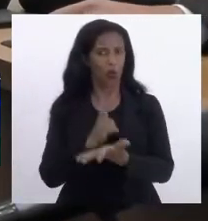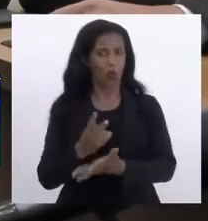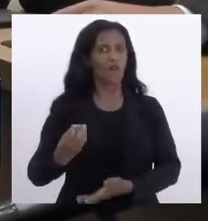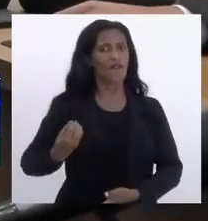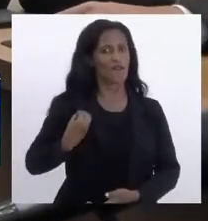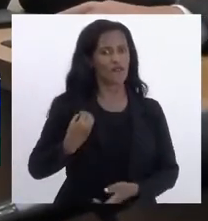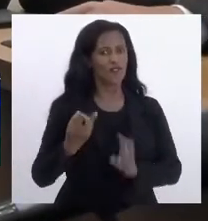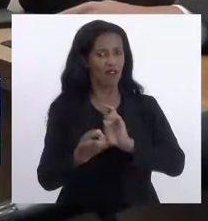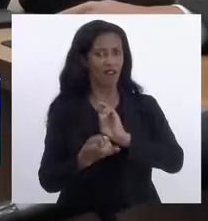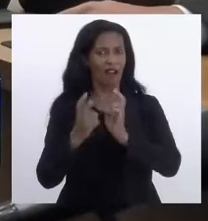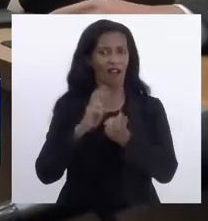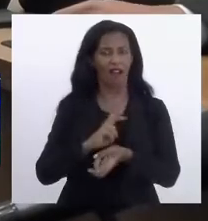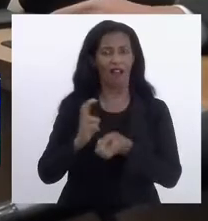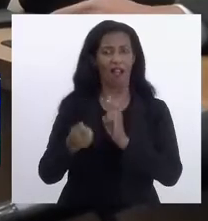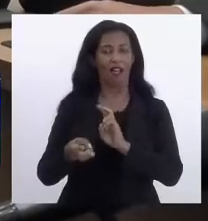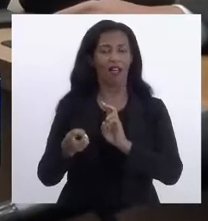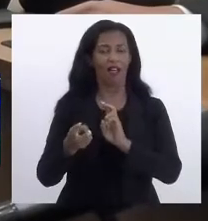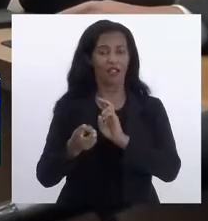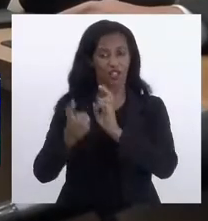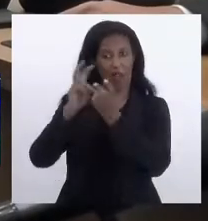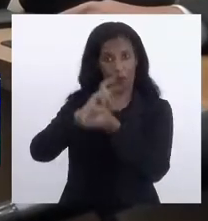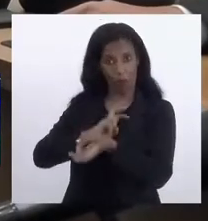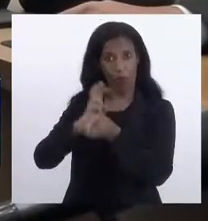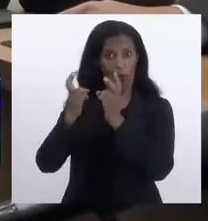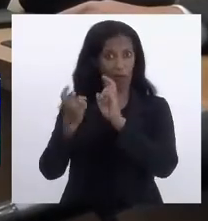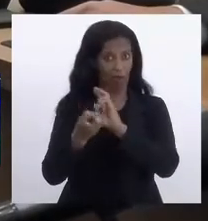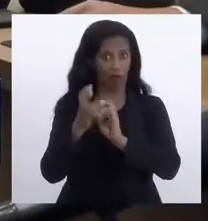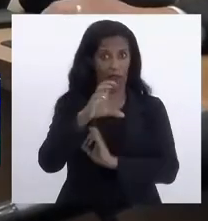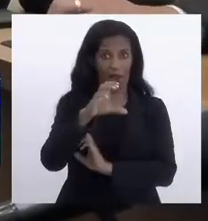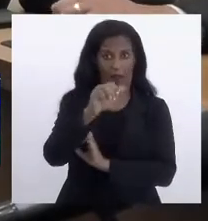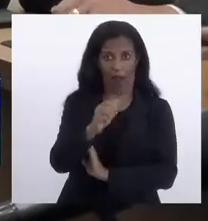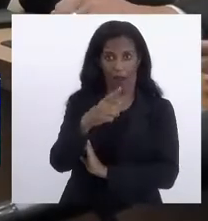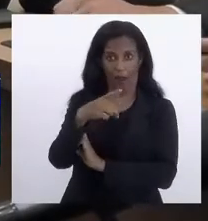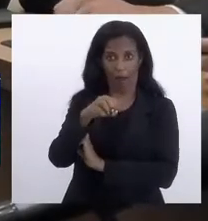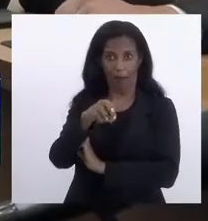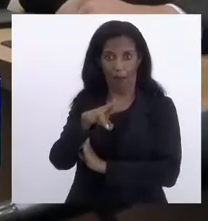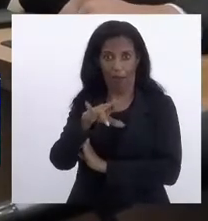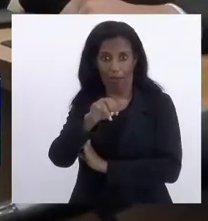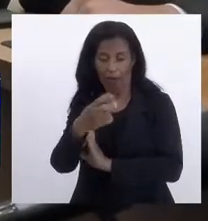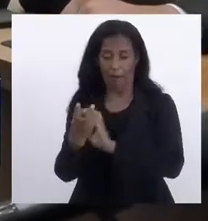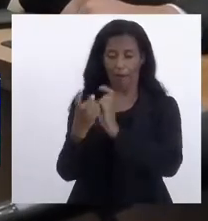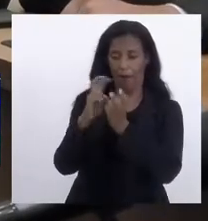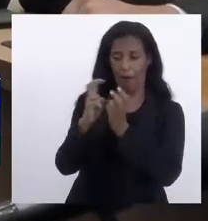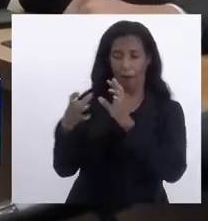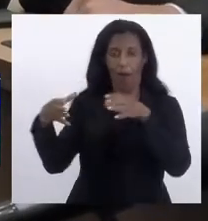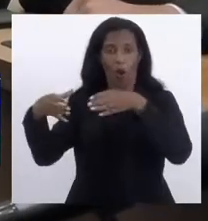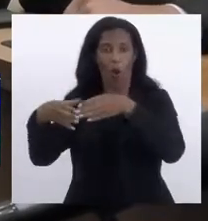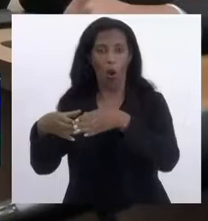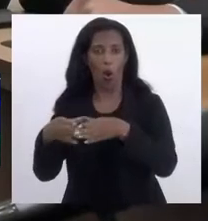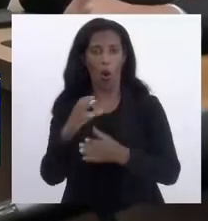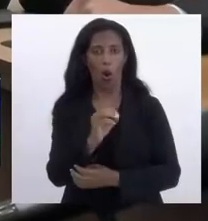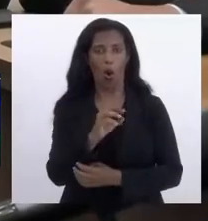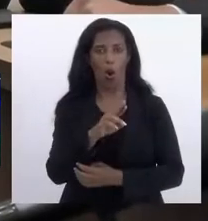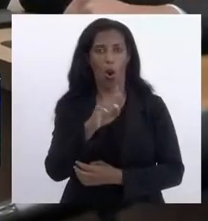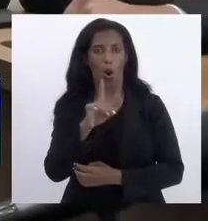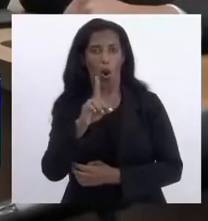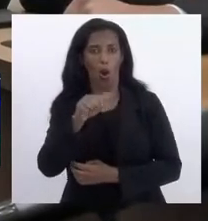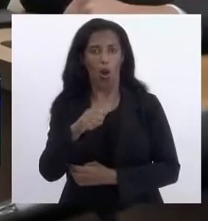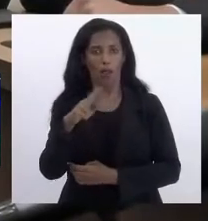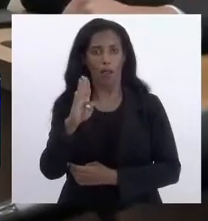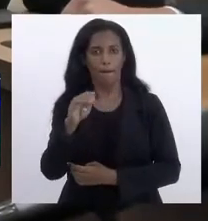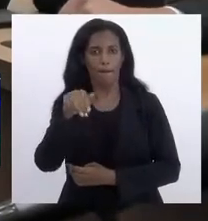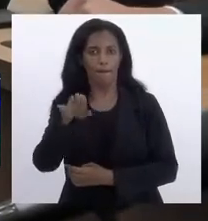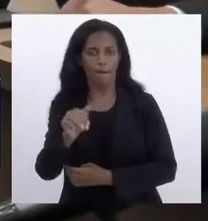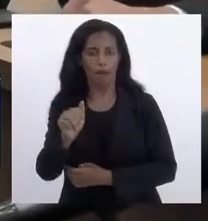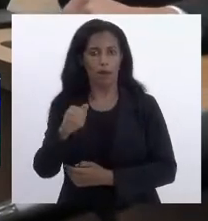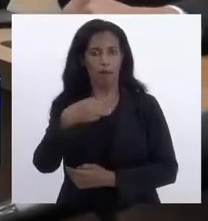com a roda de samba com a roda de capoeira da Penha, o grupo Corda Bamba, liderado